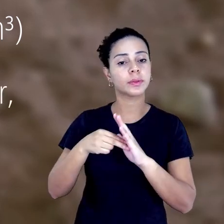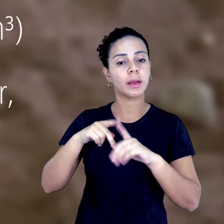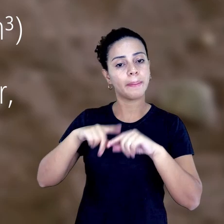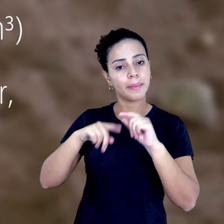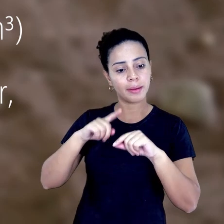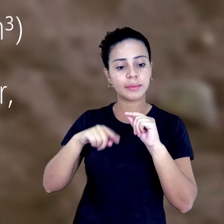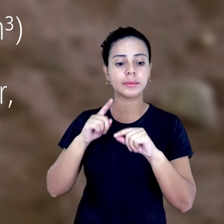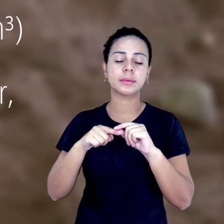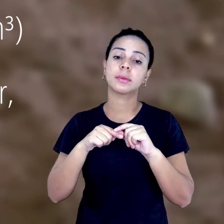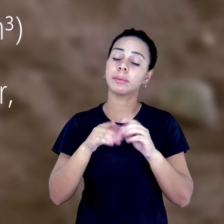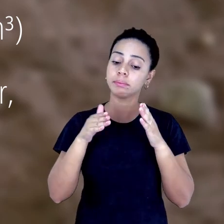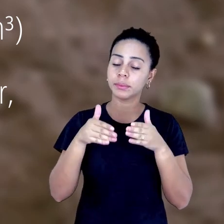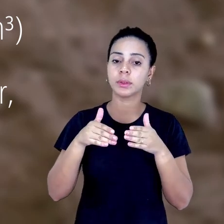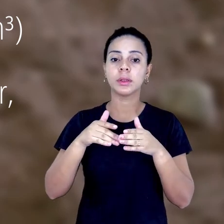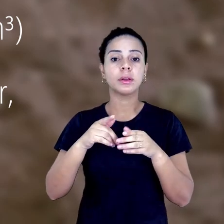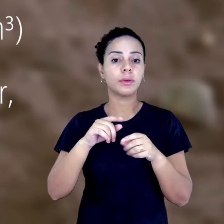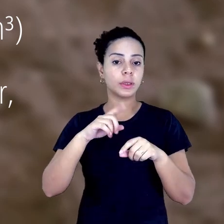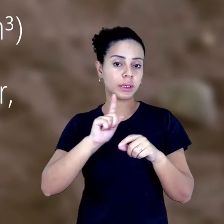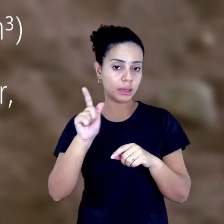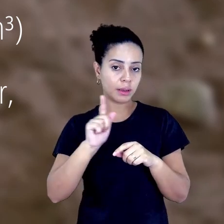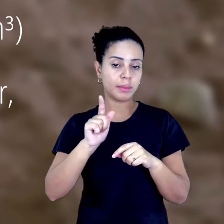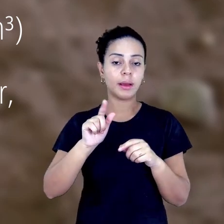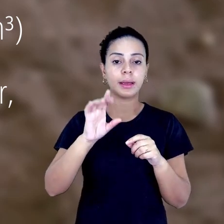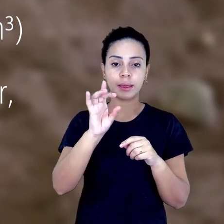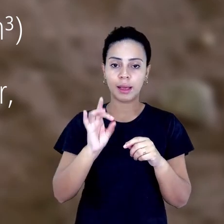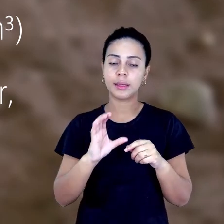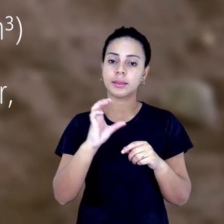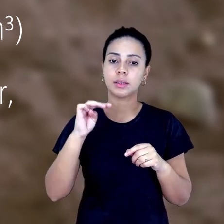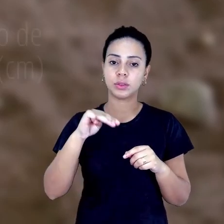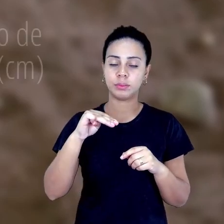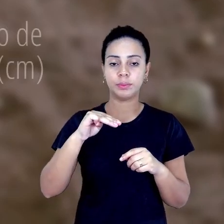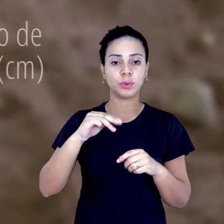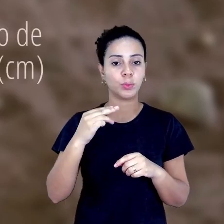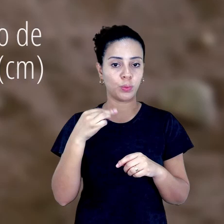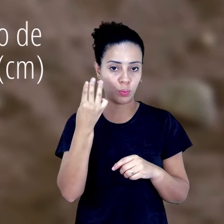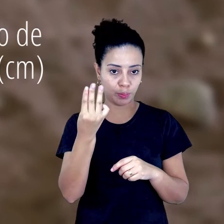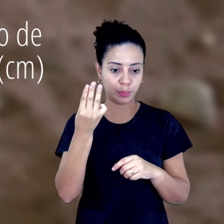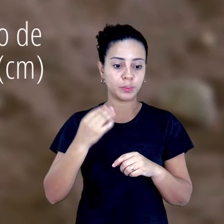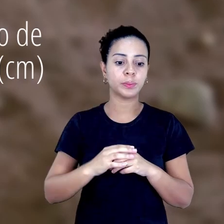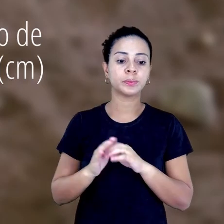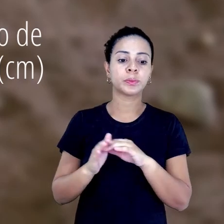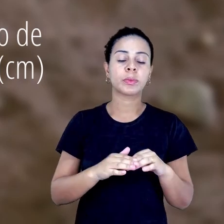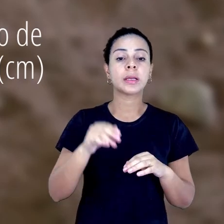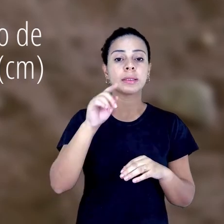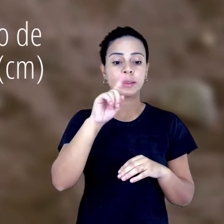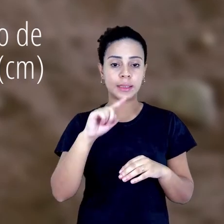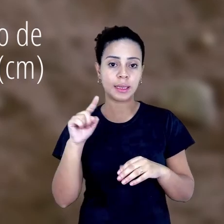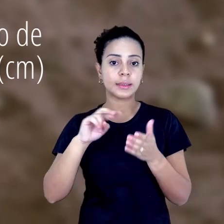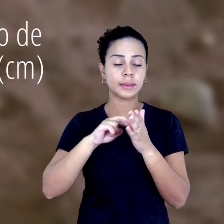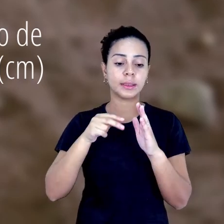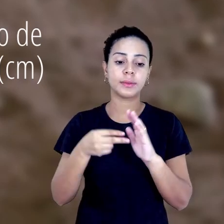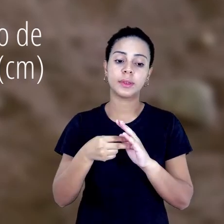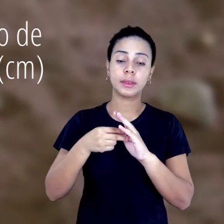meio dispersor à temperatura de ensaio em grama por centímetro cúbico. Z é a altura de queda das